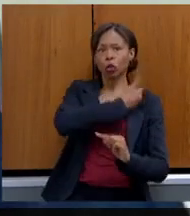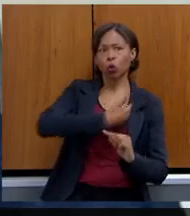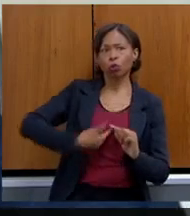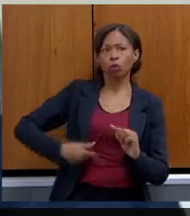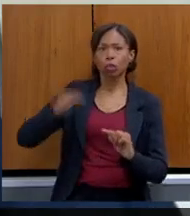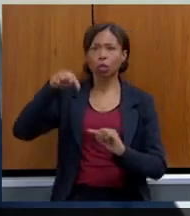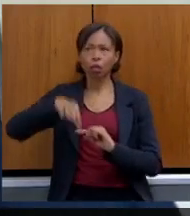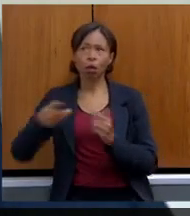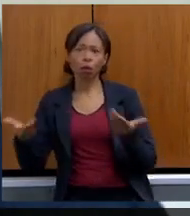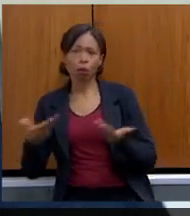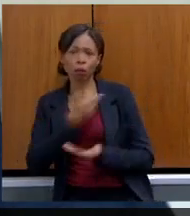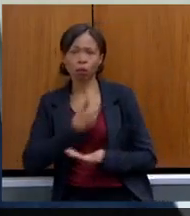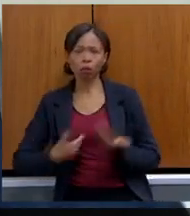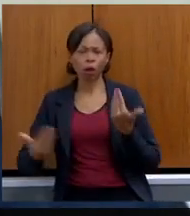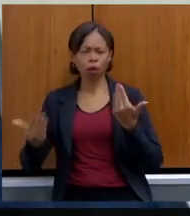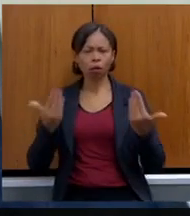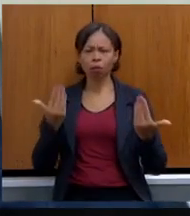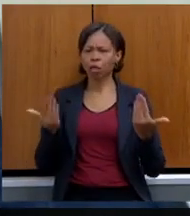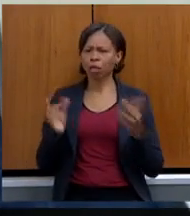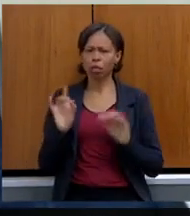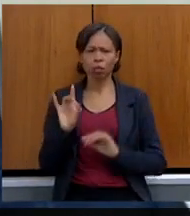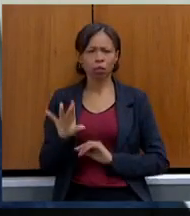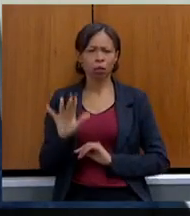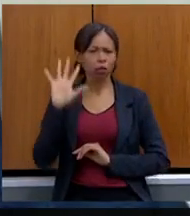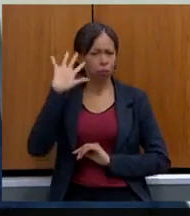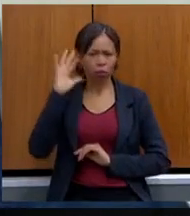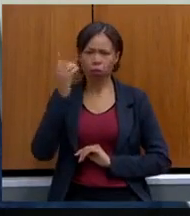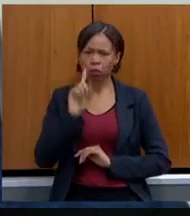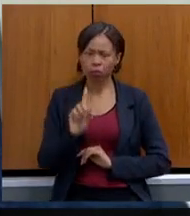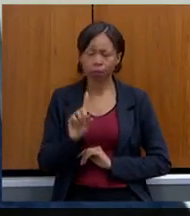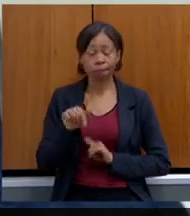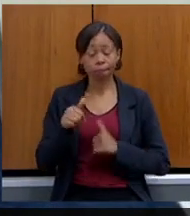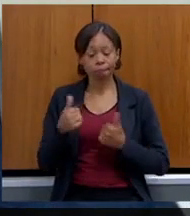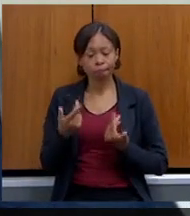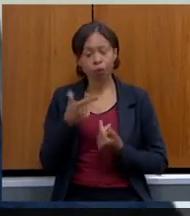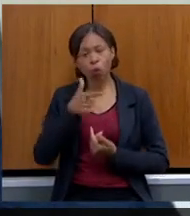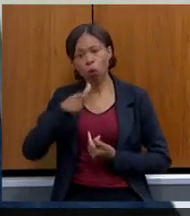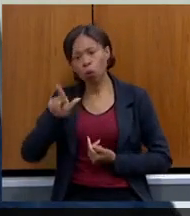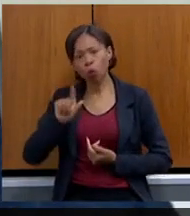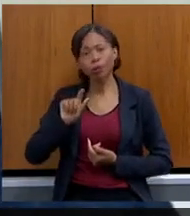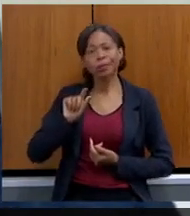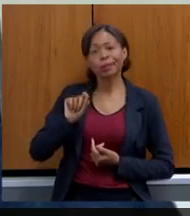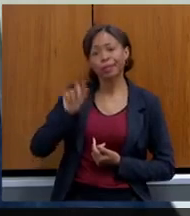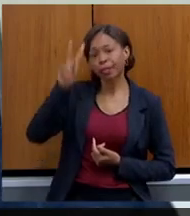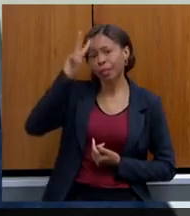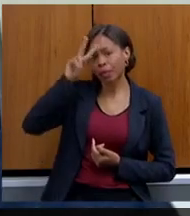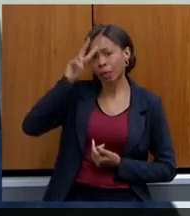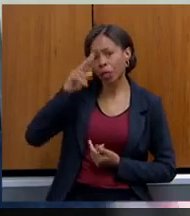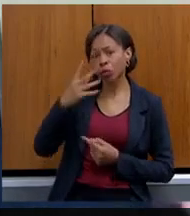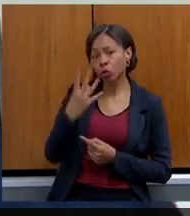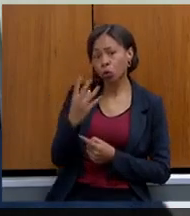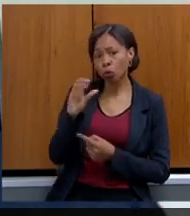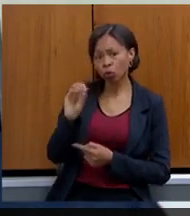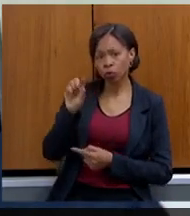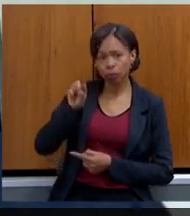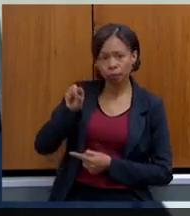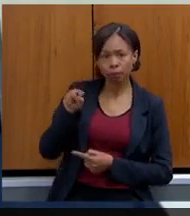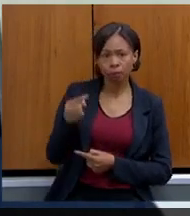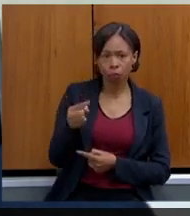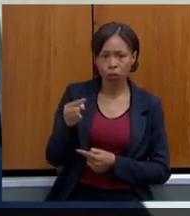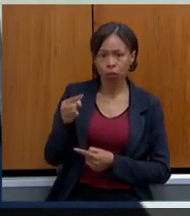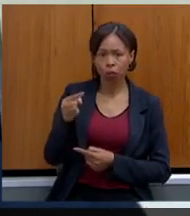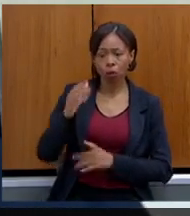que pastor é ter levado você deixar de falar também secretário da questão 40 mil trabalhadores cabeça mil postos de